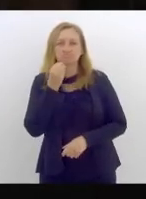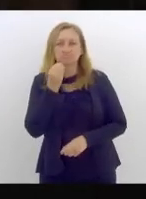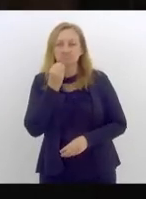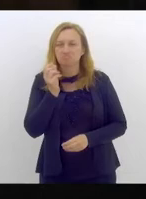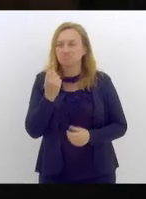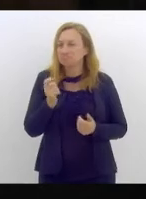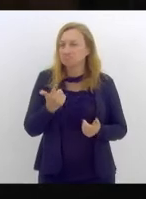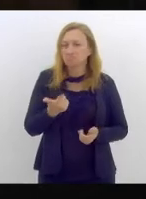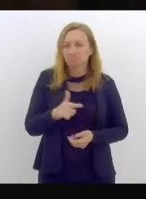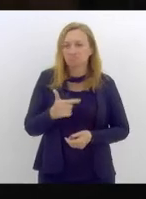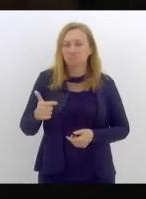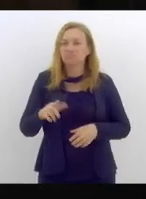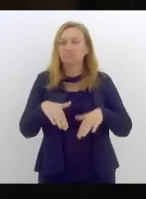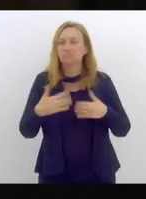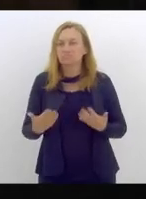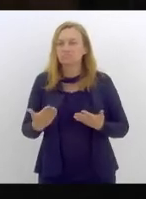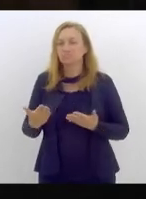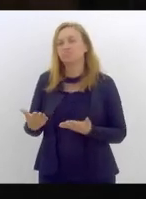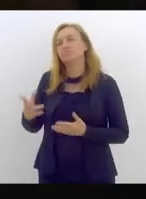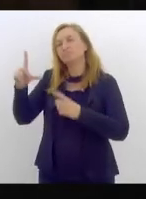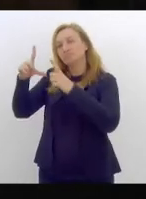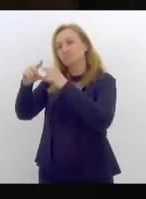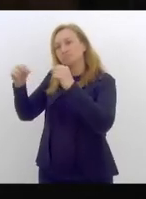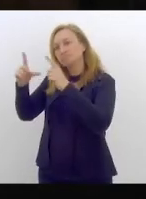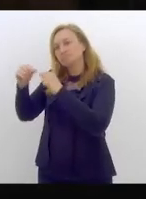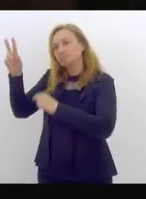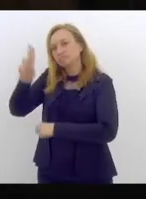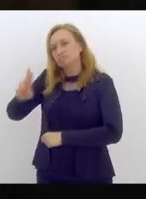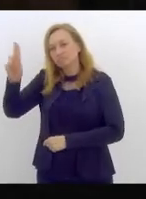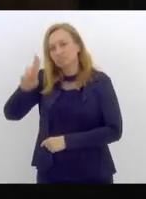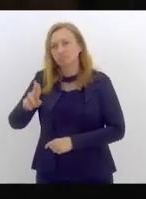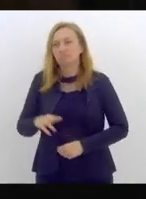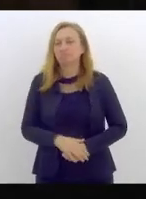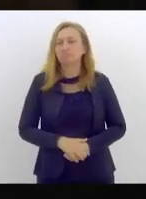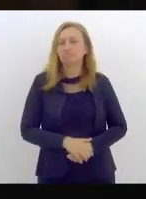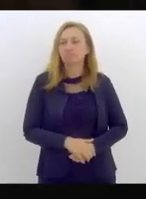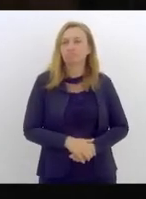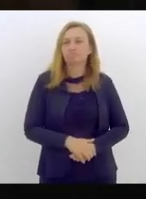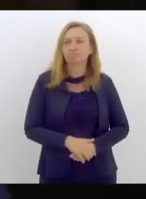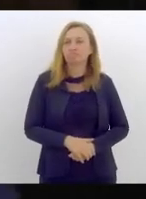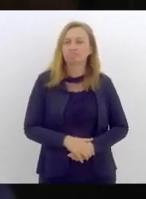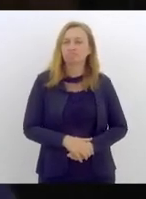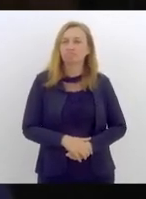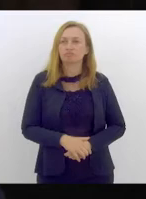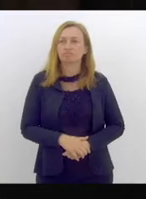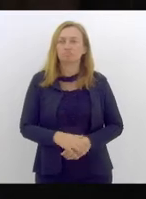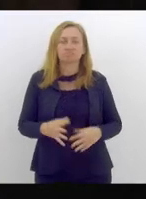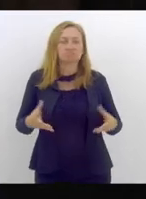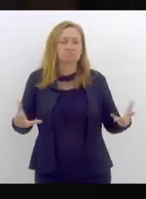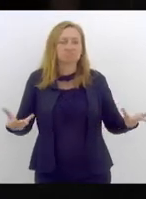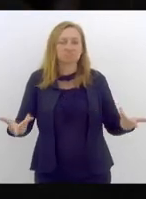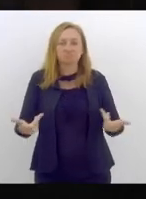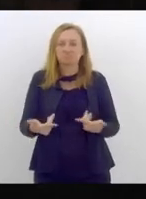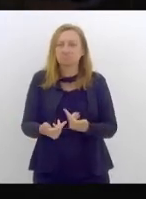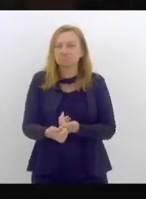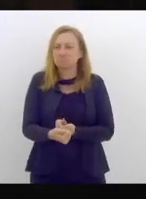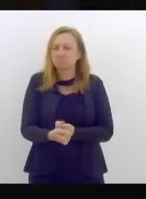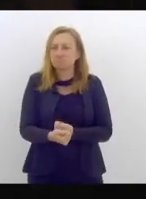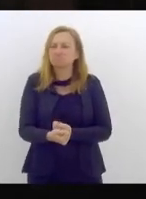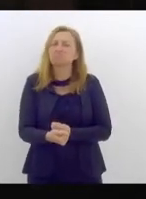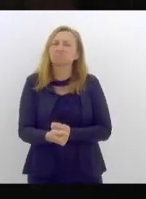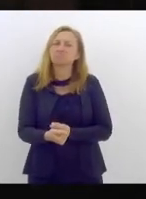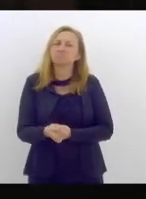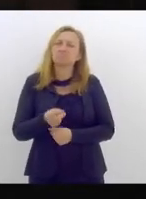então a Universidade de Brasília era isso a Universidade de Brasília na sua riqueza fantástica que